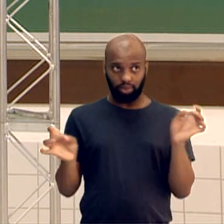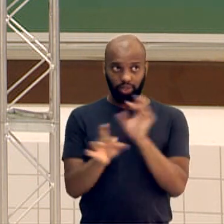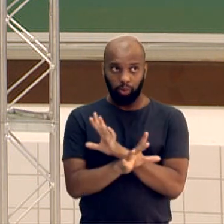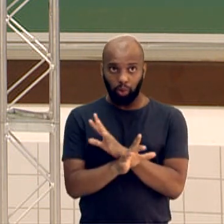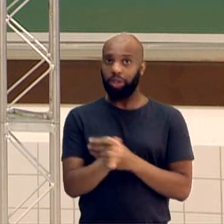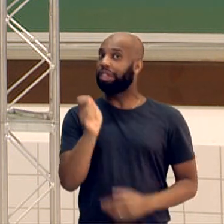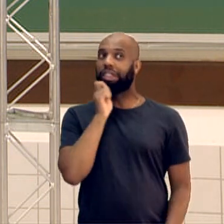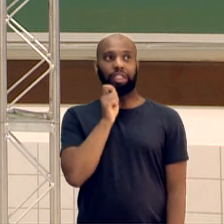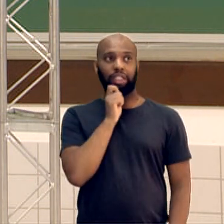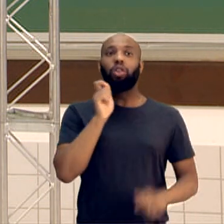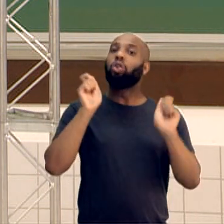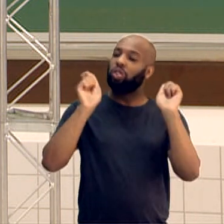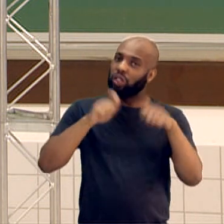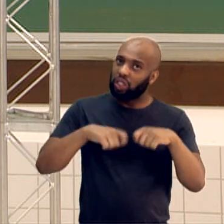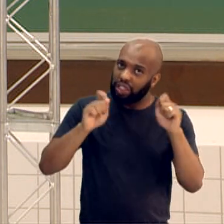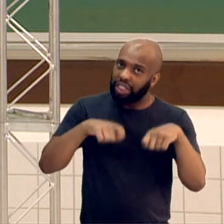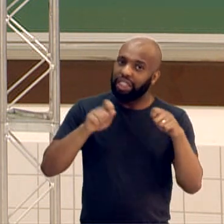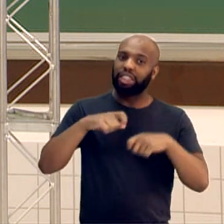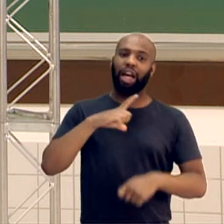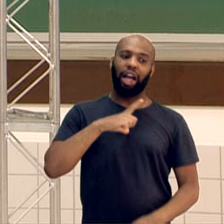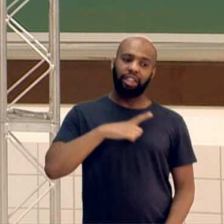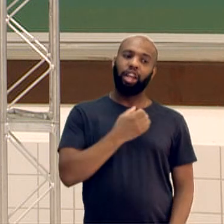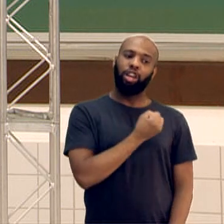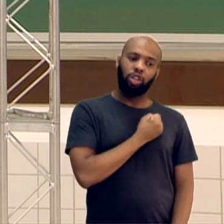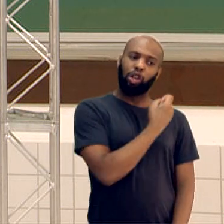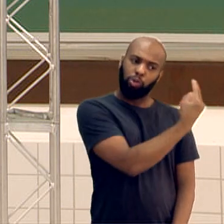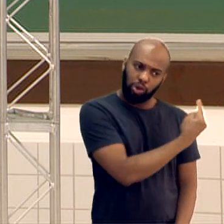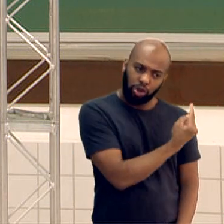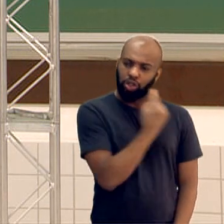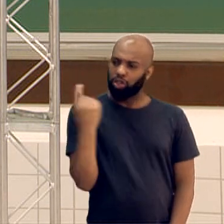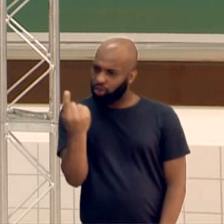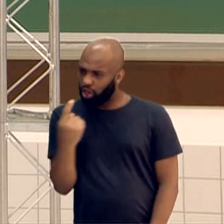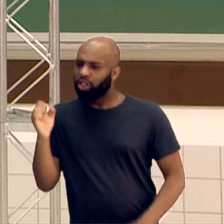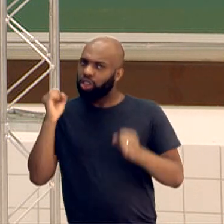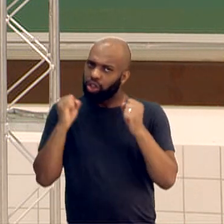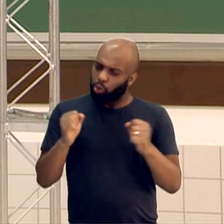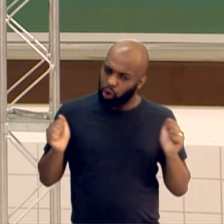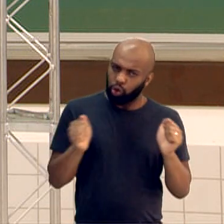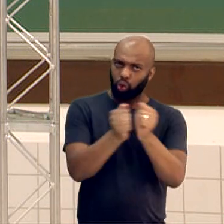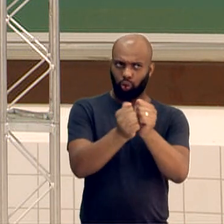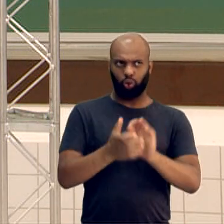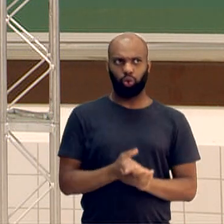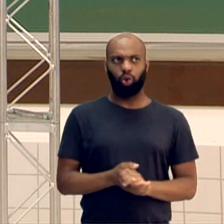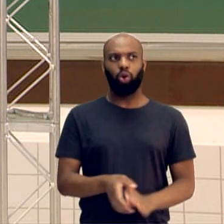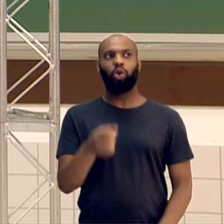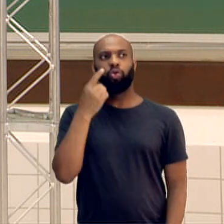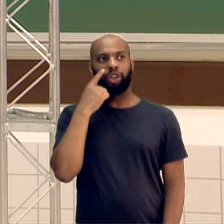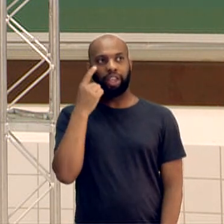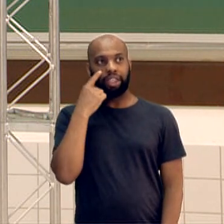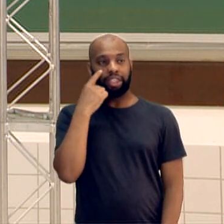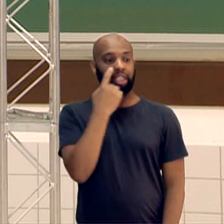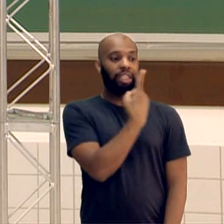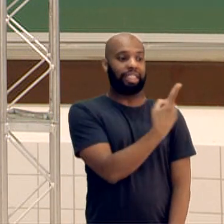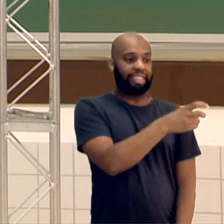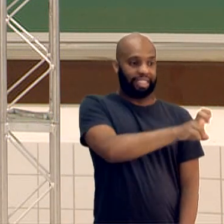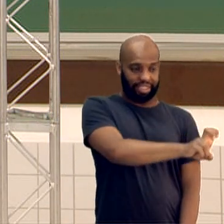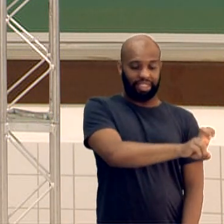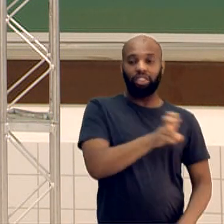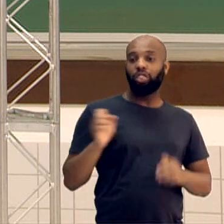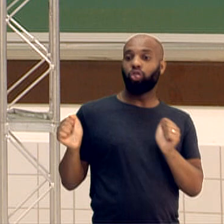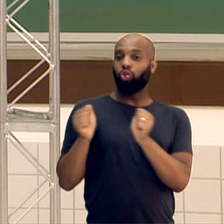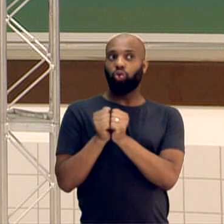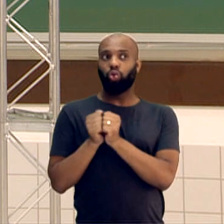acabou? Não, ainda há semelhança aqui. Então, eu vou somar. Veja, eu somo o